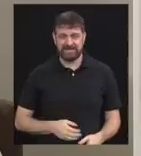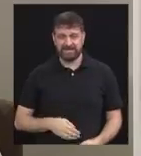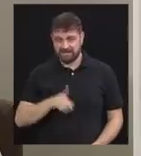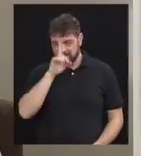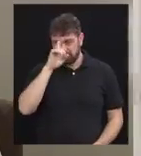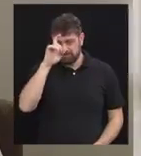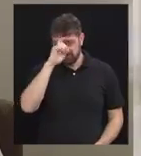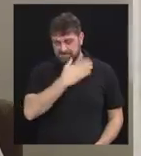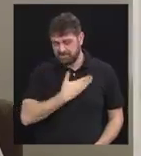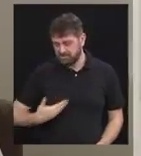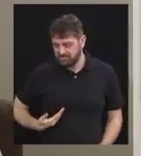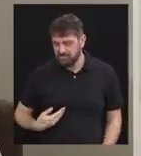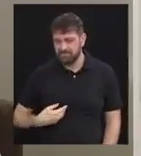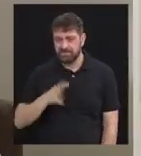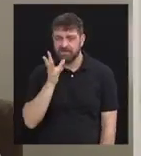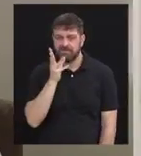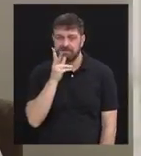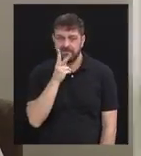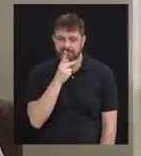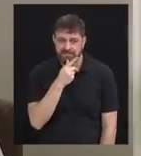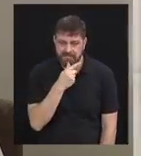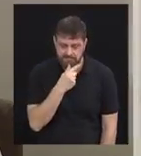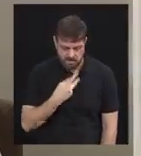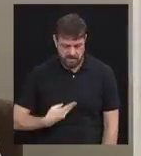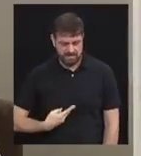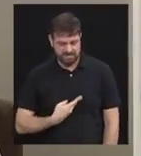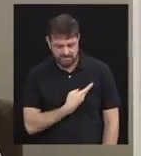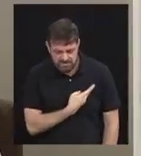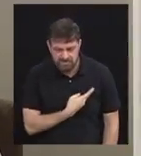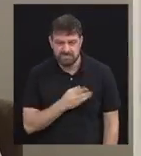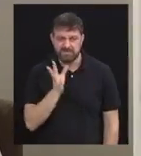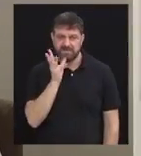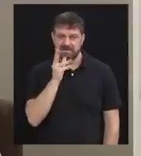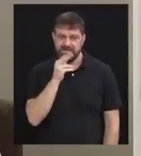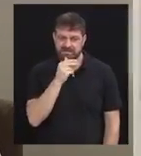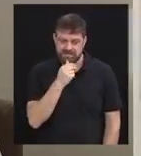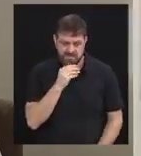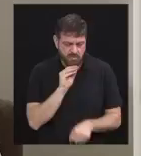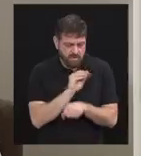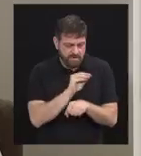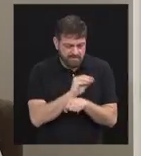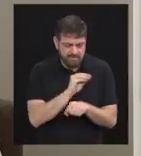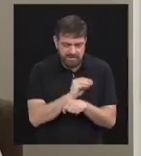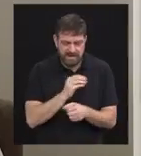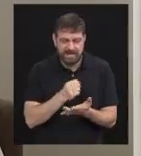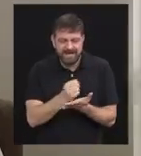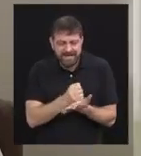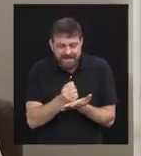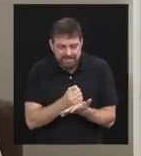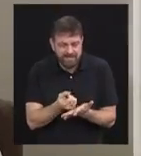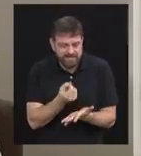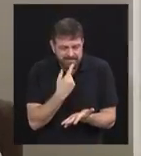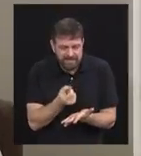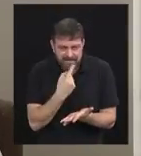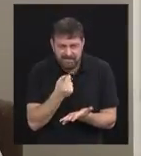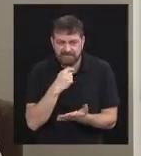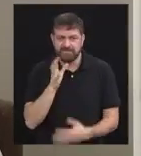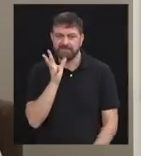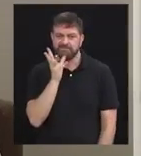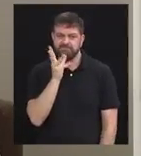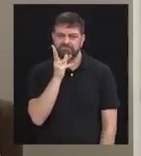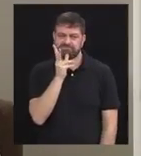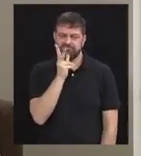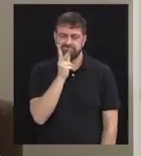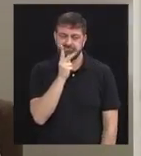dificuldade de fazer a cirurgia, de fazer a radioterapia e às vezes a dificuldade de fazer quimioterapia, atrasando